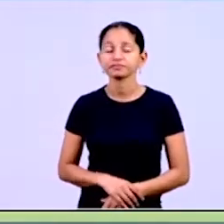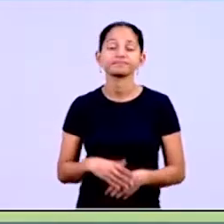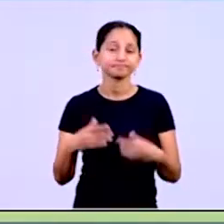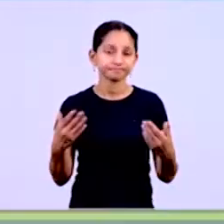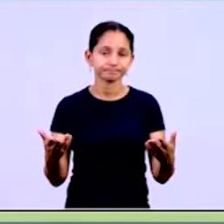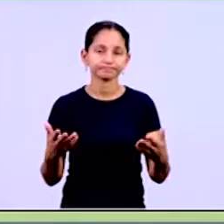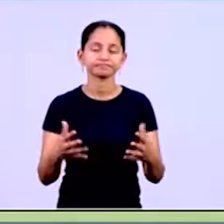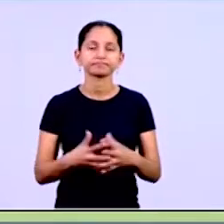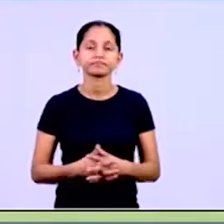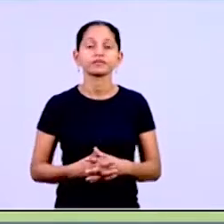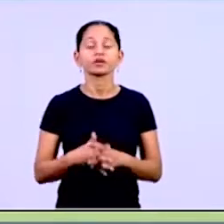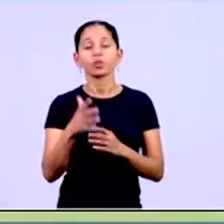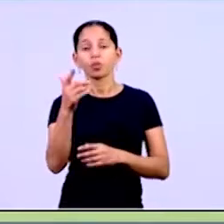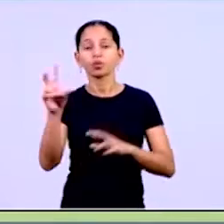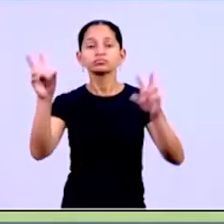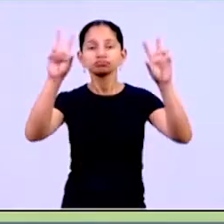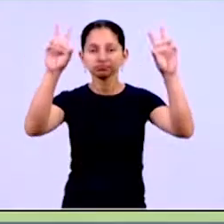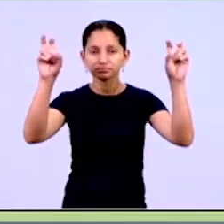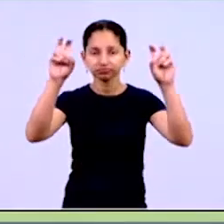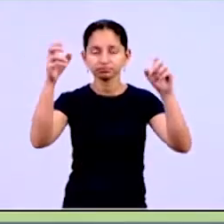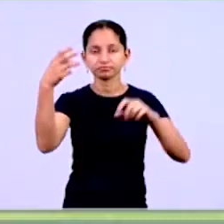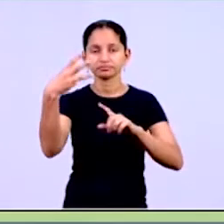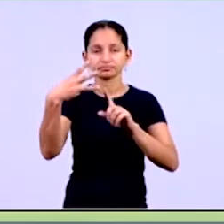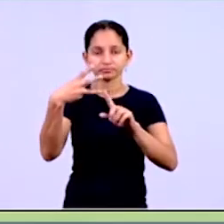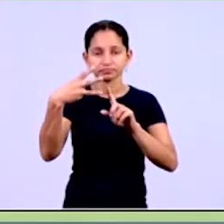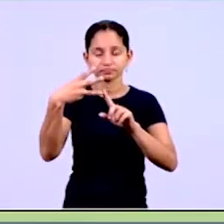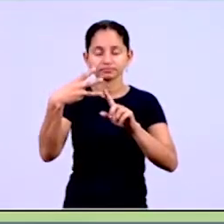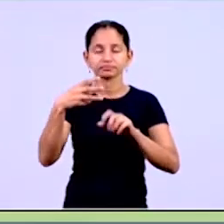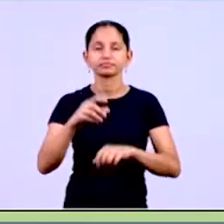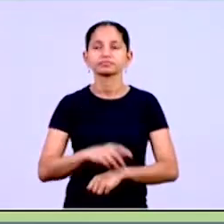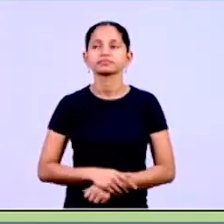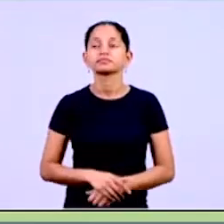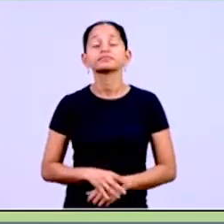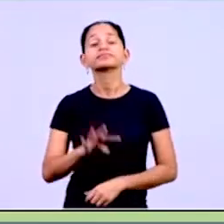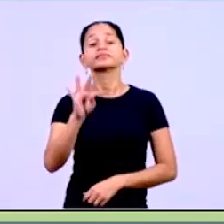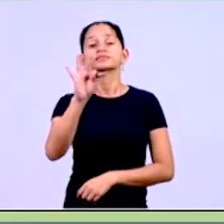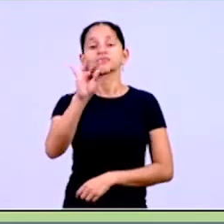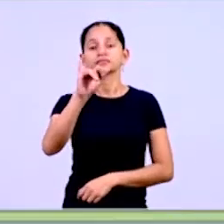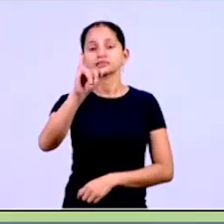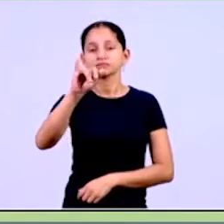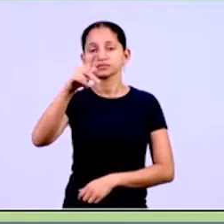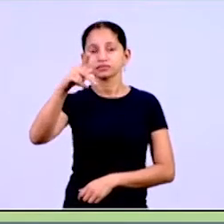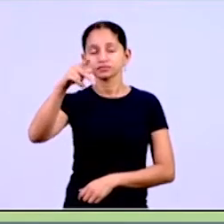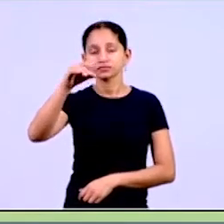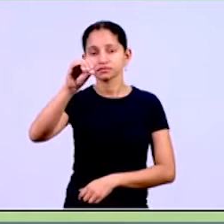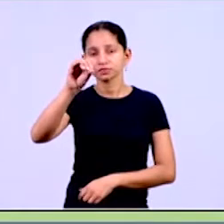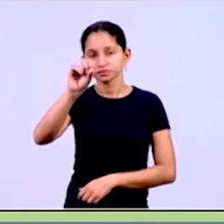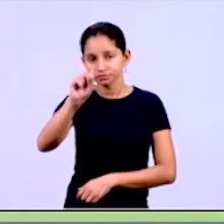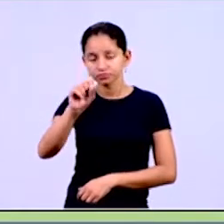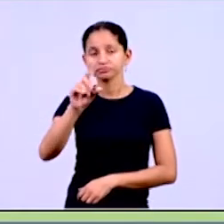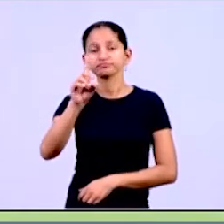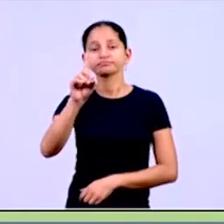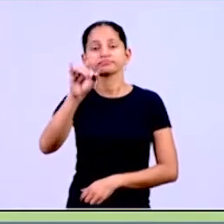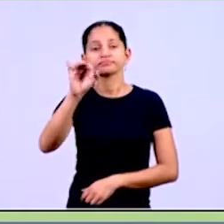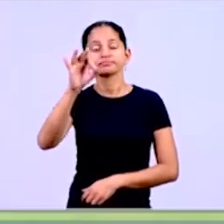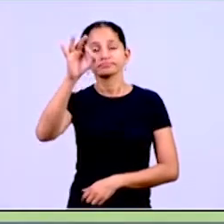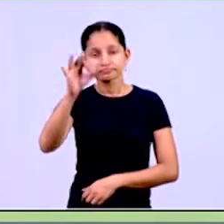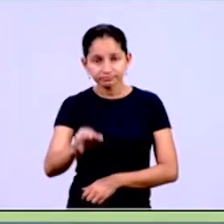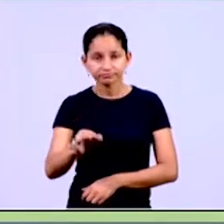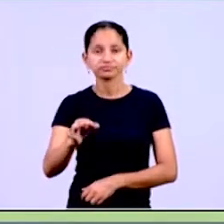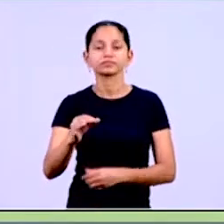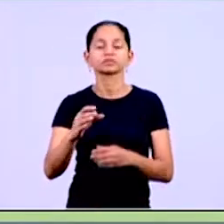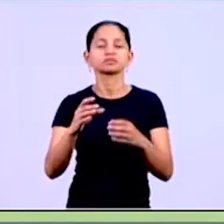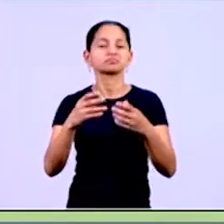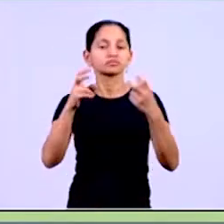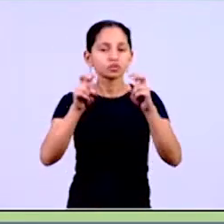Bem, o outro tópico, nosso terceiro tópico, a gente vai falar agora sobre tipos de computadores. A gente definiu